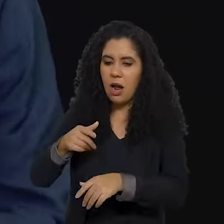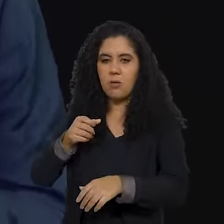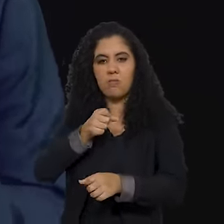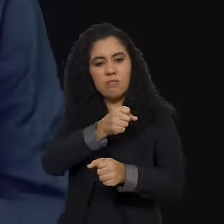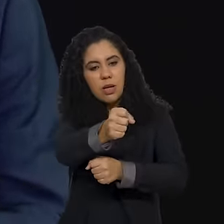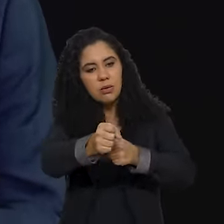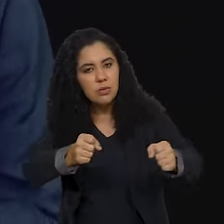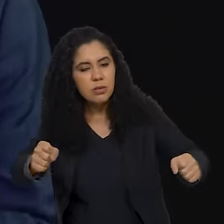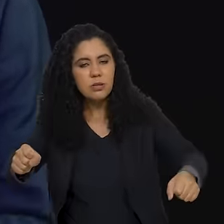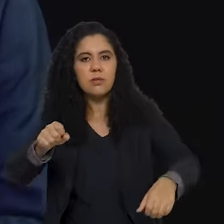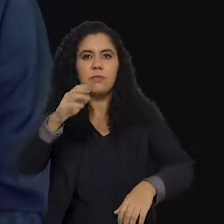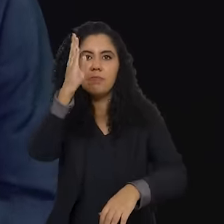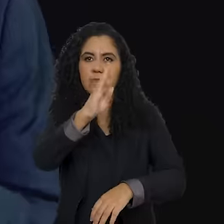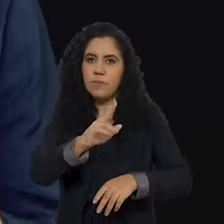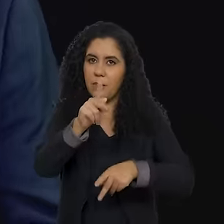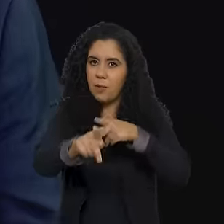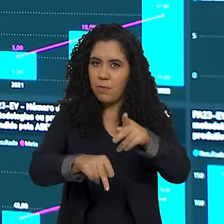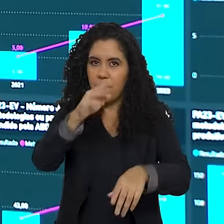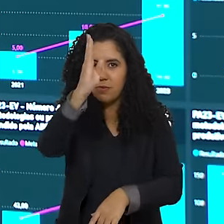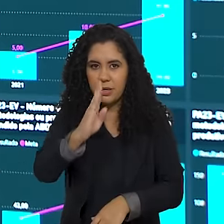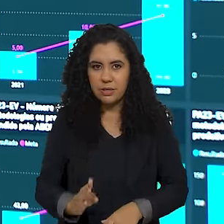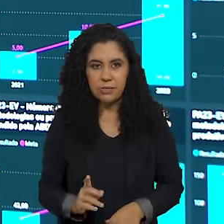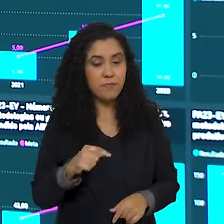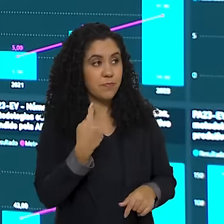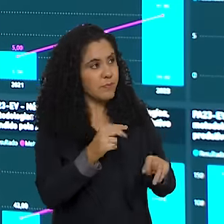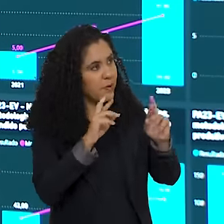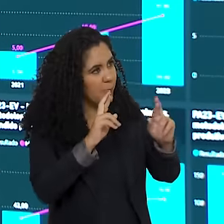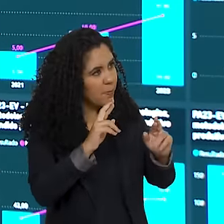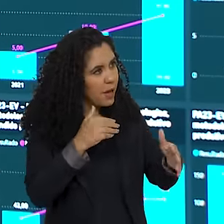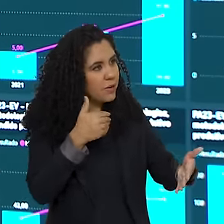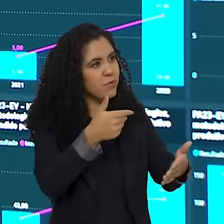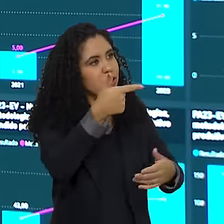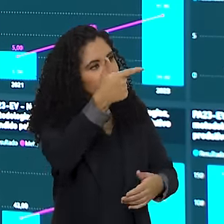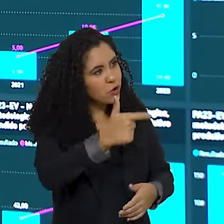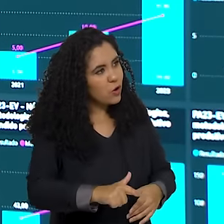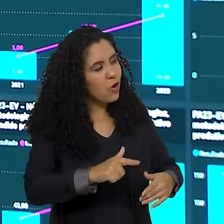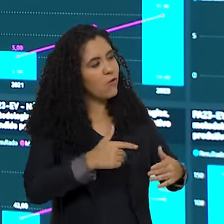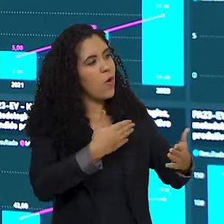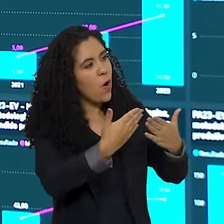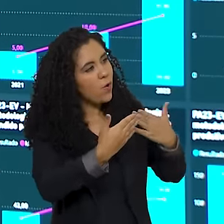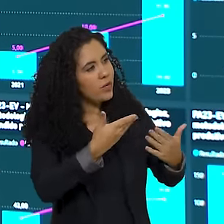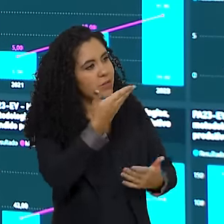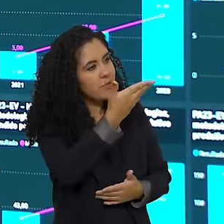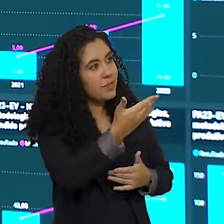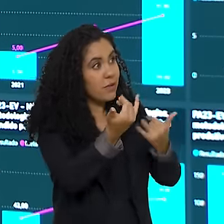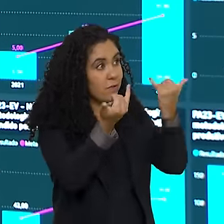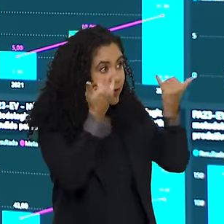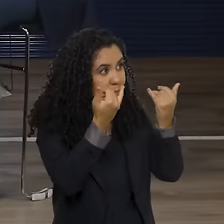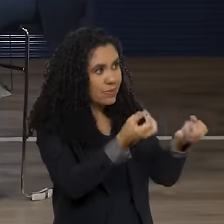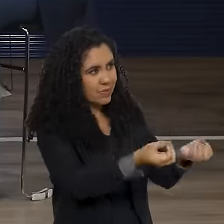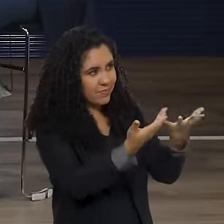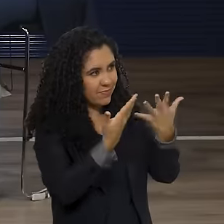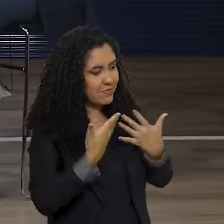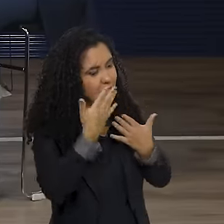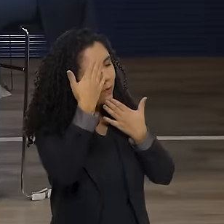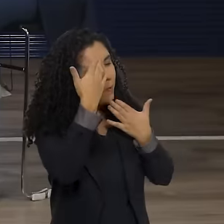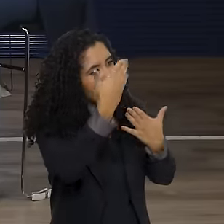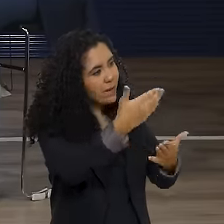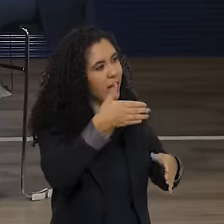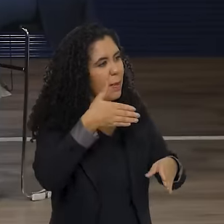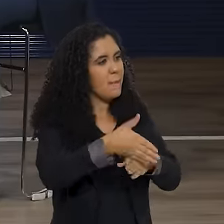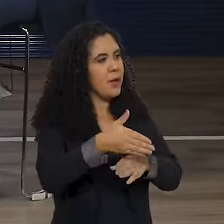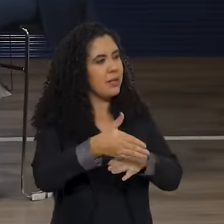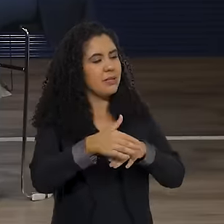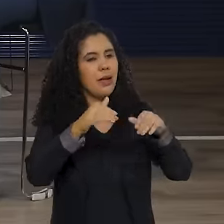empregos para as pessoas, para o povo brasileiro. Então, espero em breve conversar com o senhor de novo, já me trazendo dados ainda